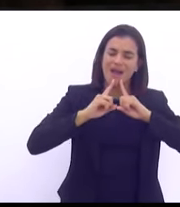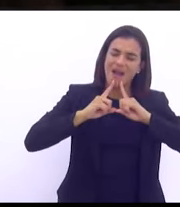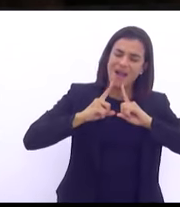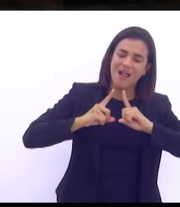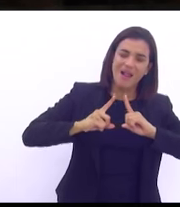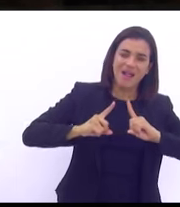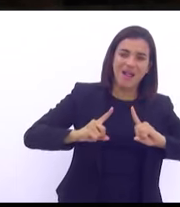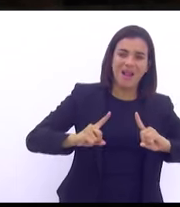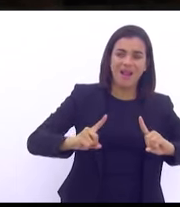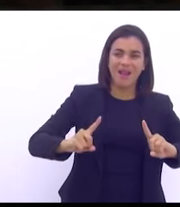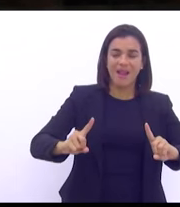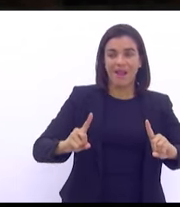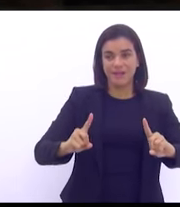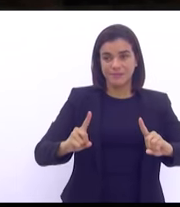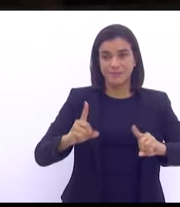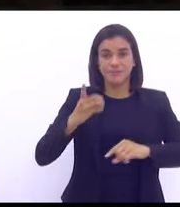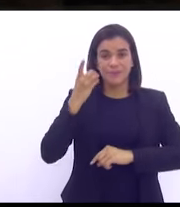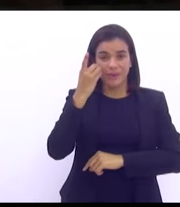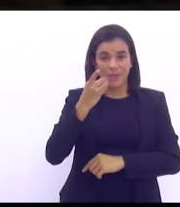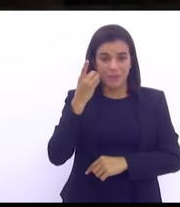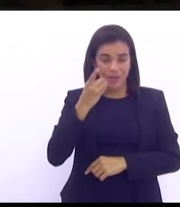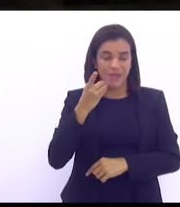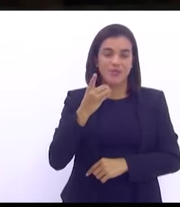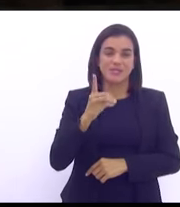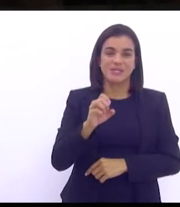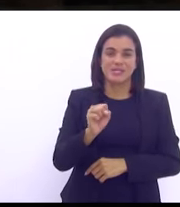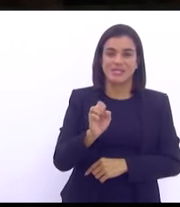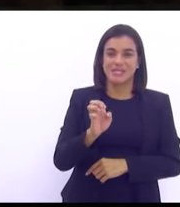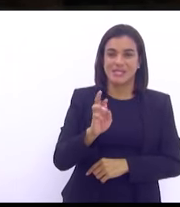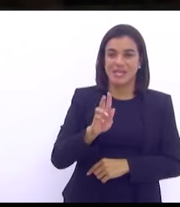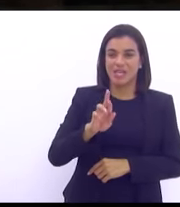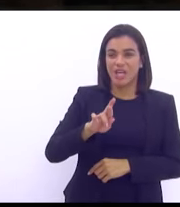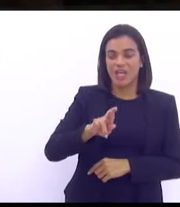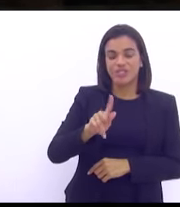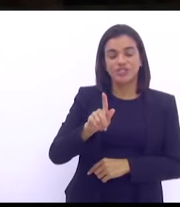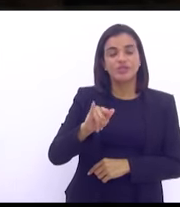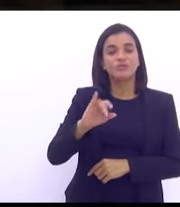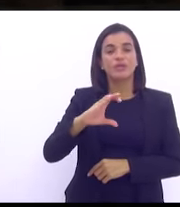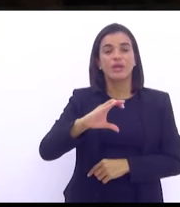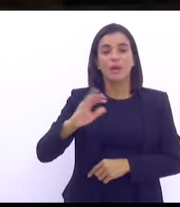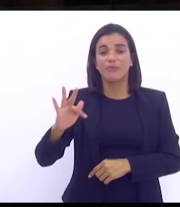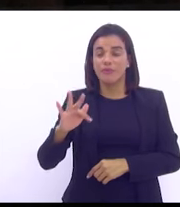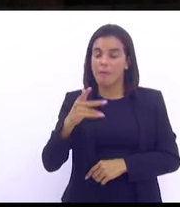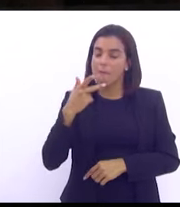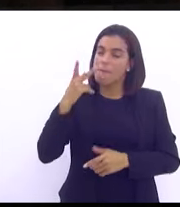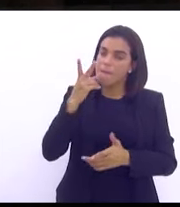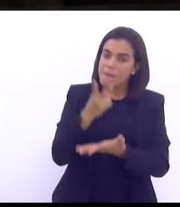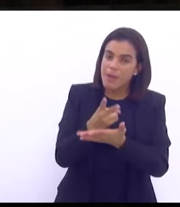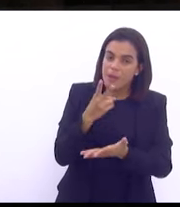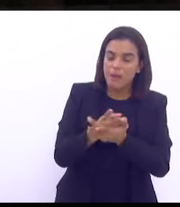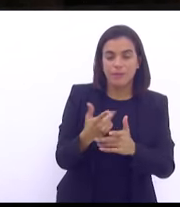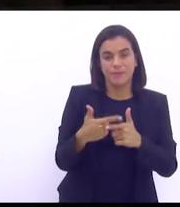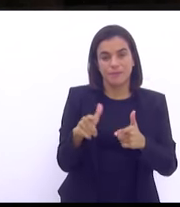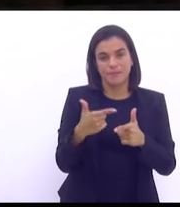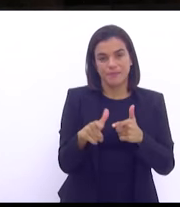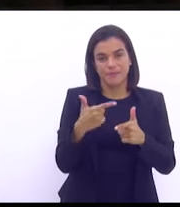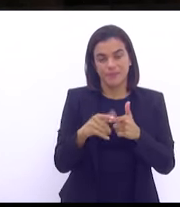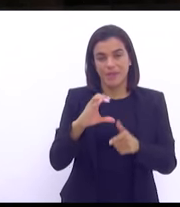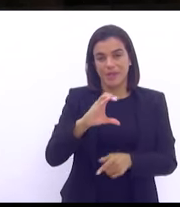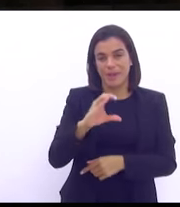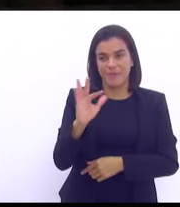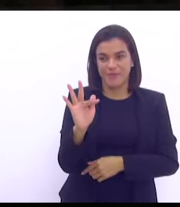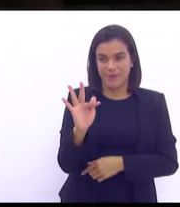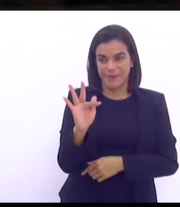Ainda há pouco estava aqui deputado doutor Serginho, de Cabo Frio, trazendo o mesmo problema em Cabo